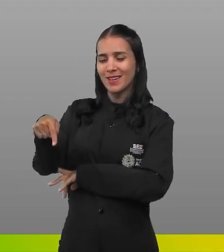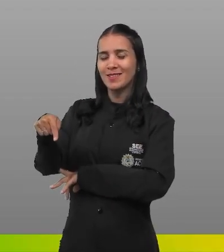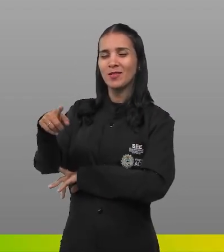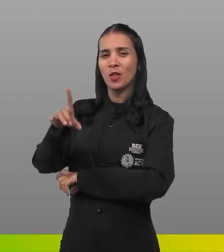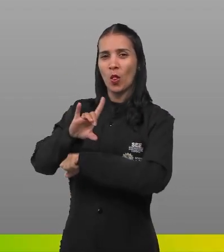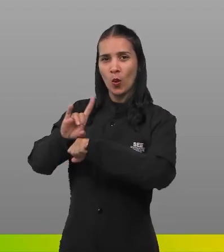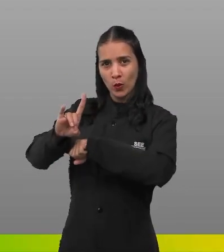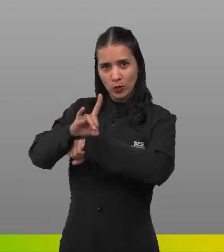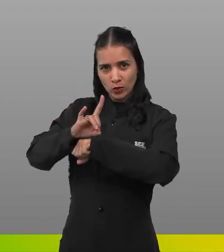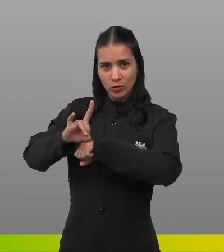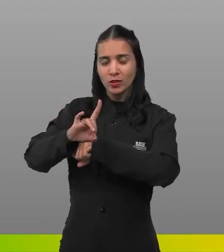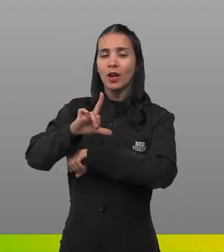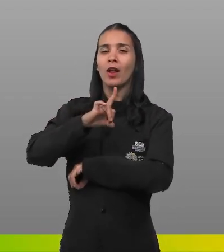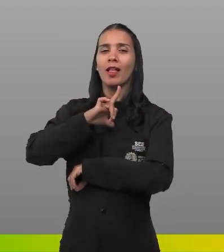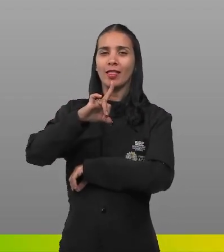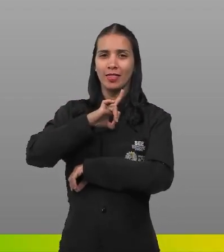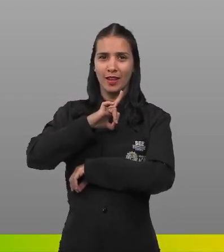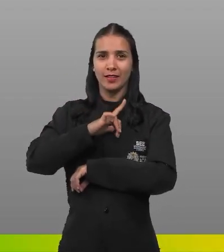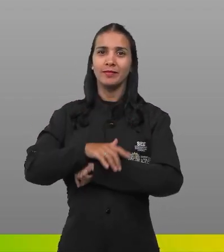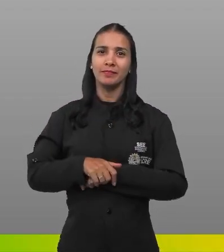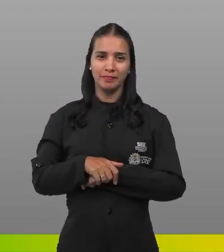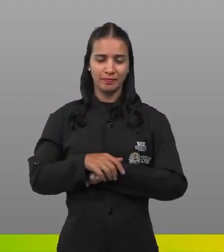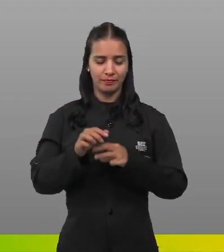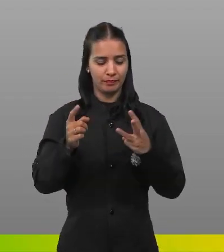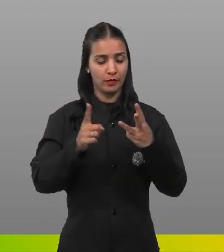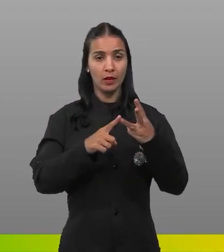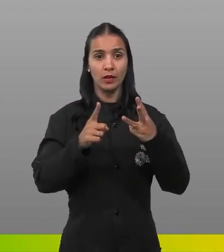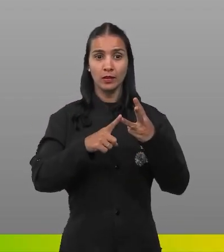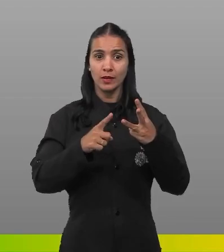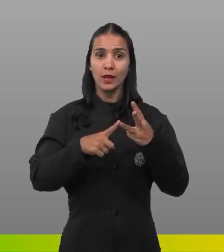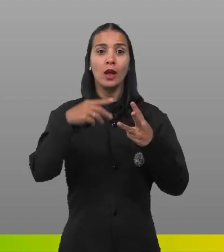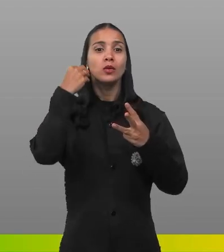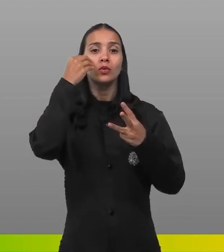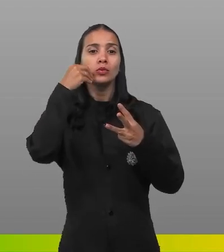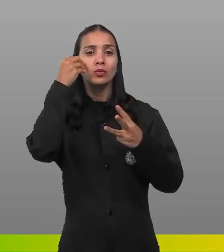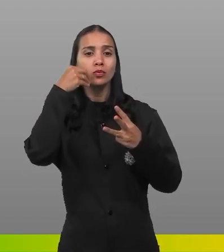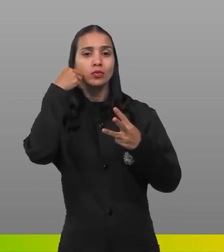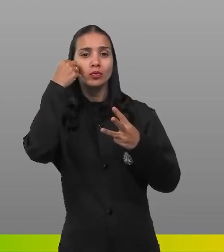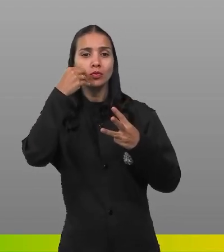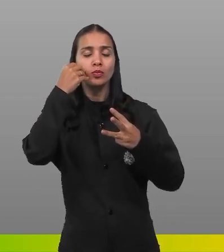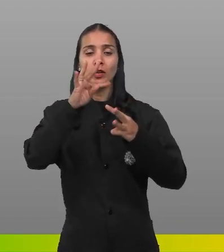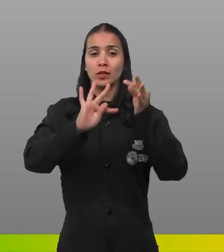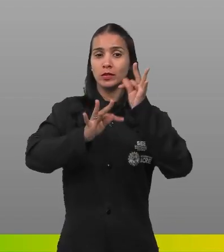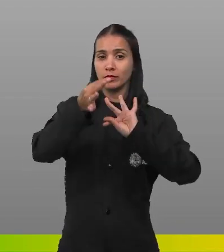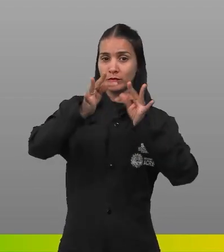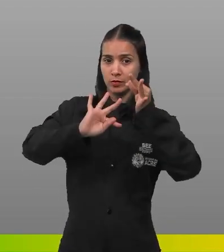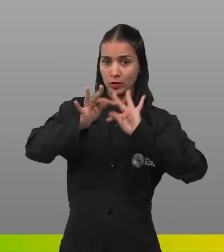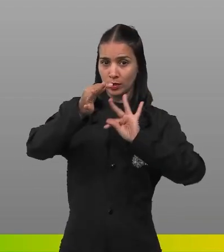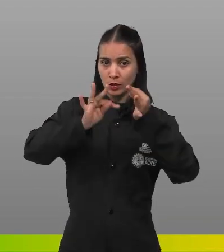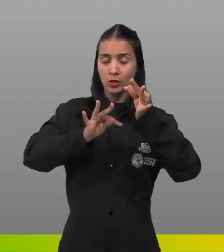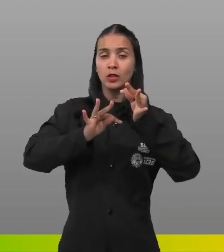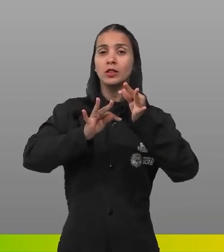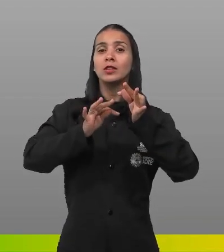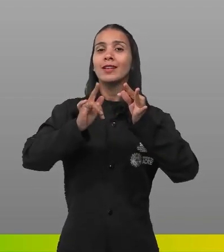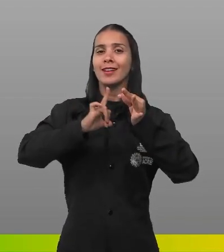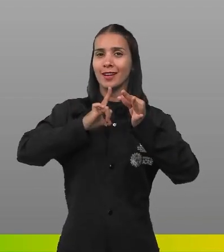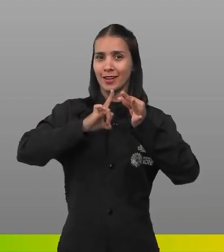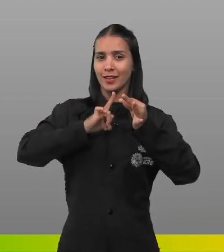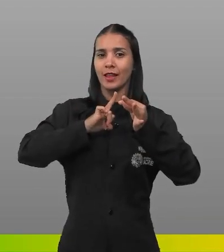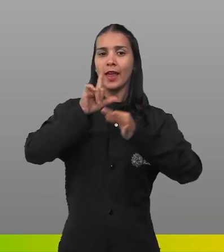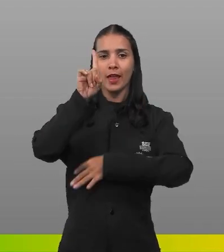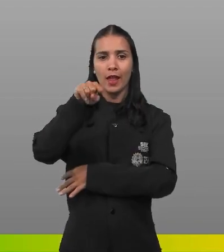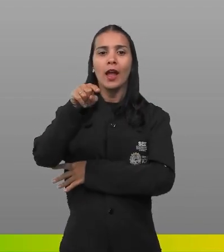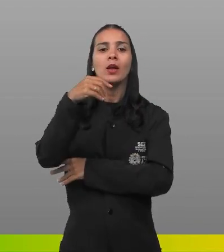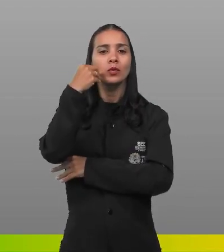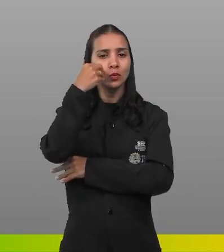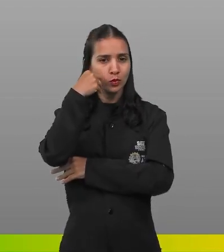espetáculo. Experimentação estética, tecnológica, como a gente já viu, que existe essa nova